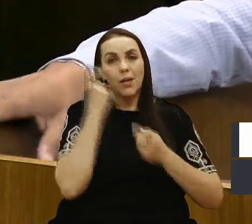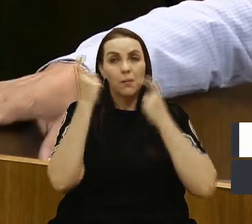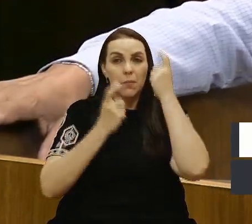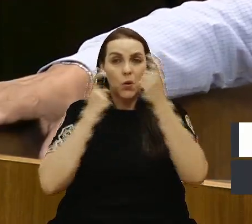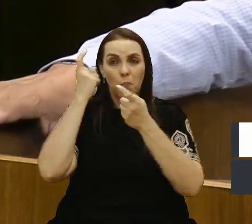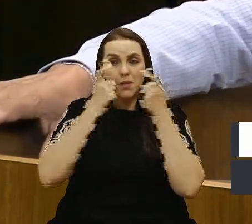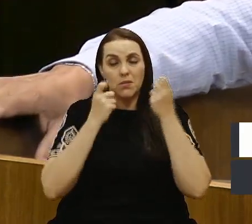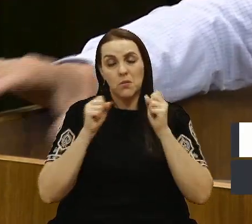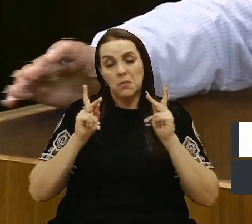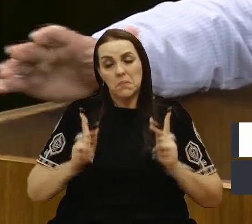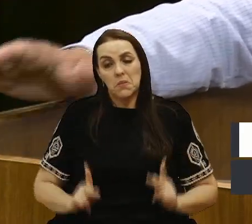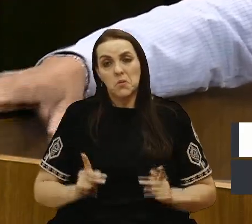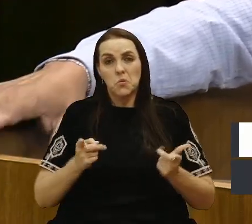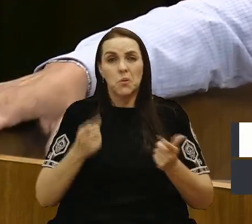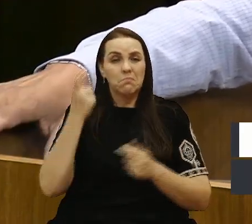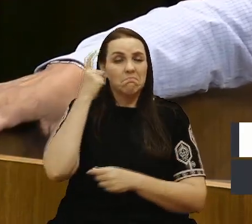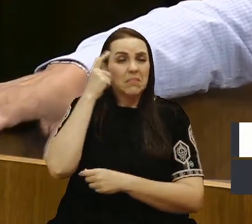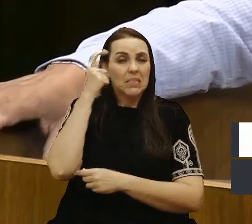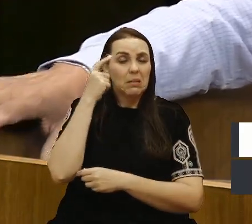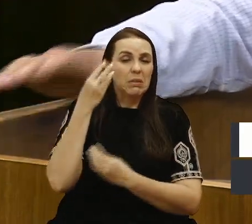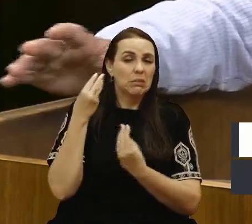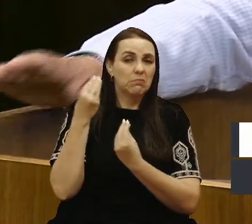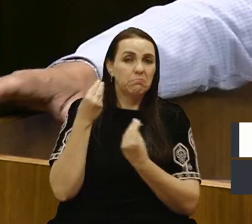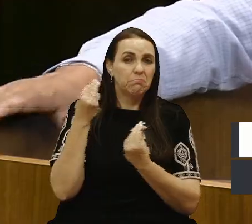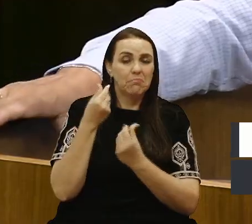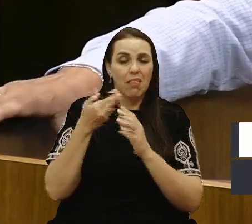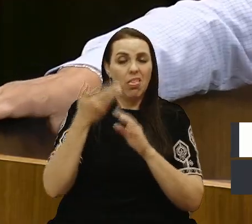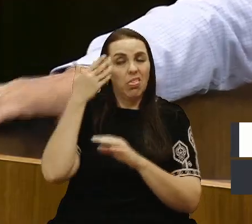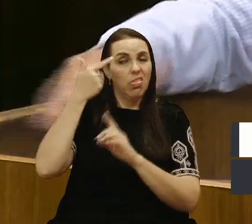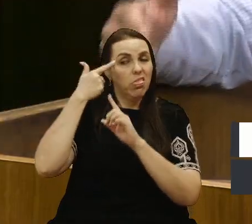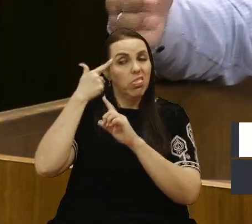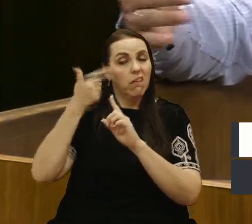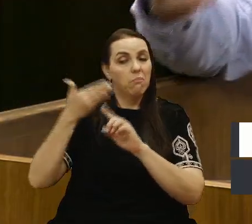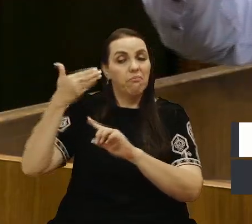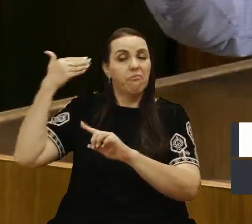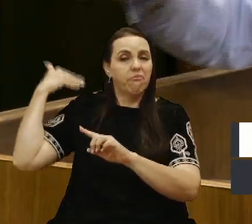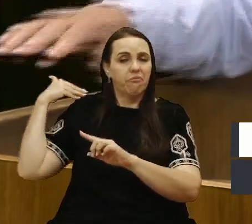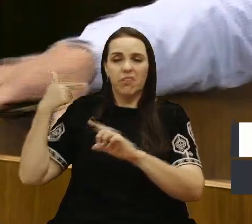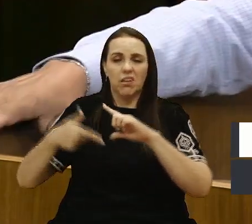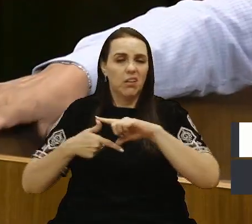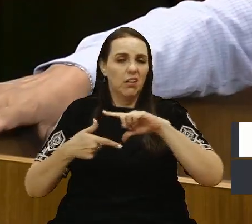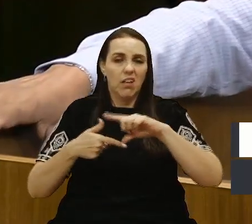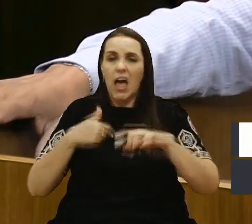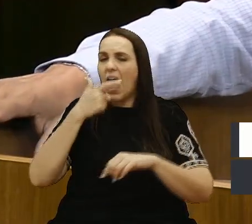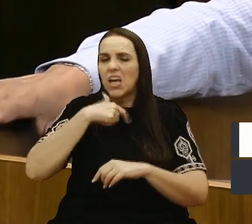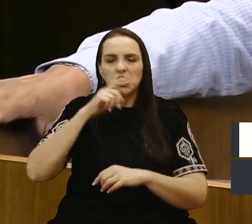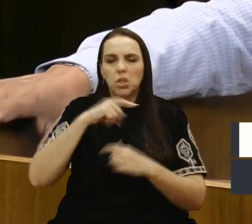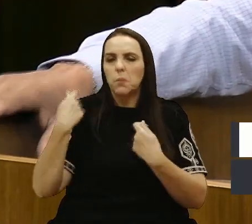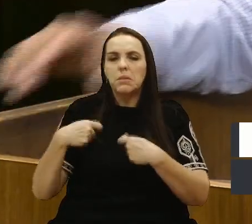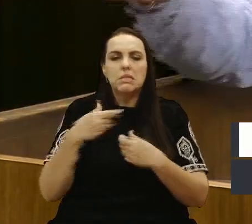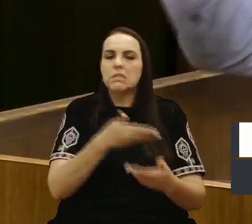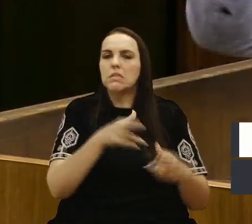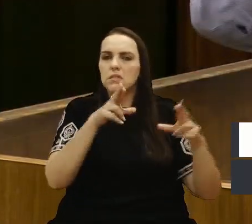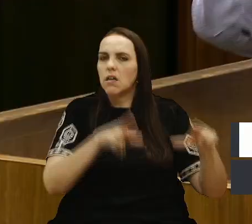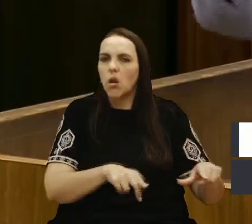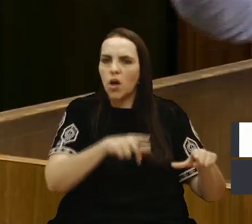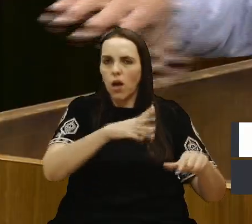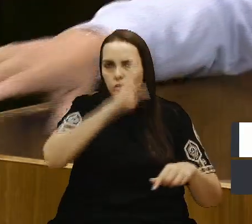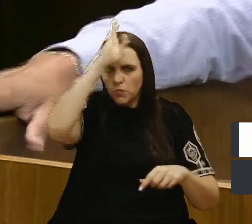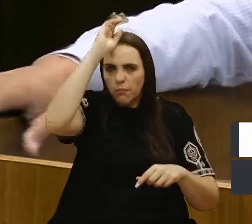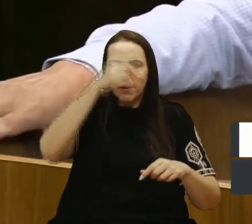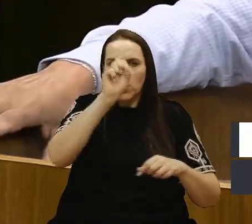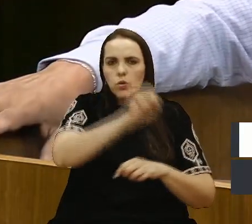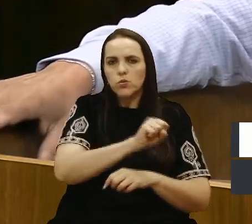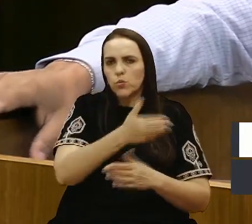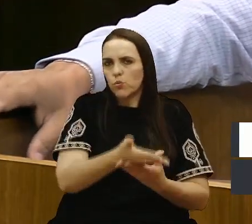tem pessoas que têm um pensamento atrasado e que acham que não é necessário um quartel na Zona Sul, e quando a gente traz